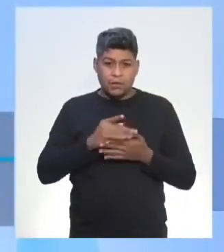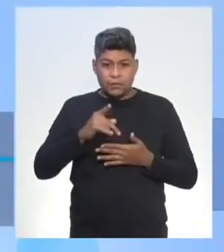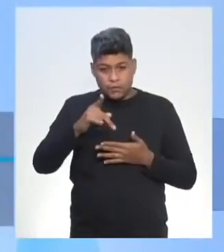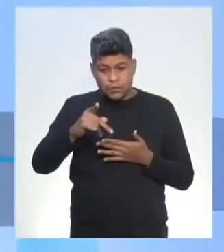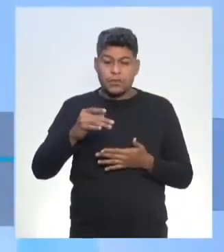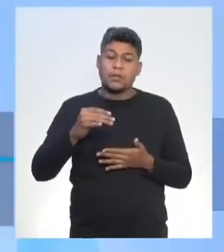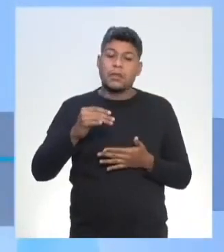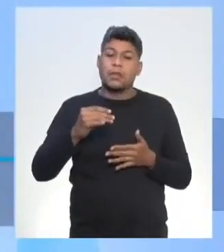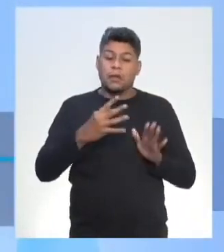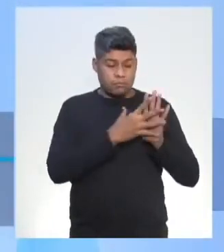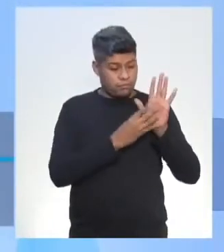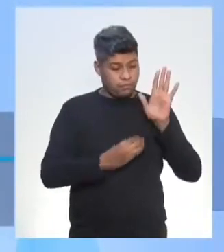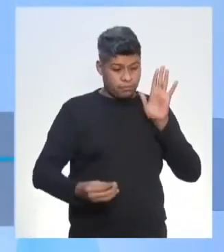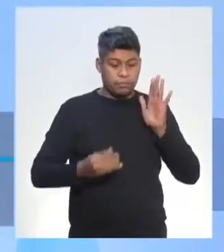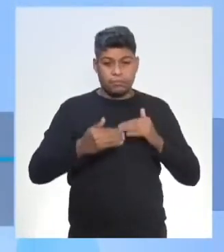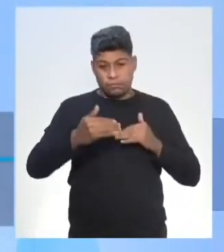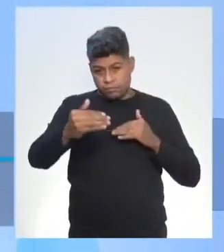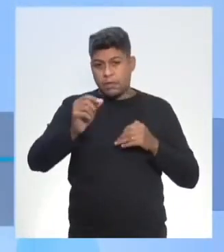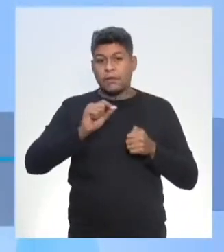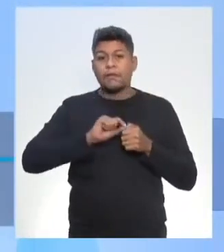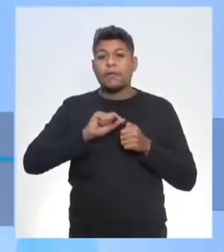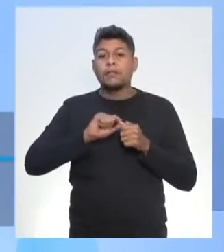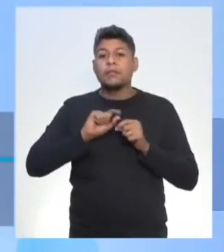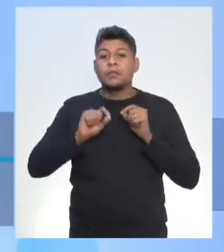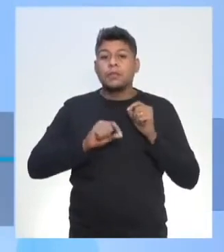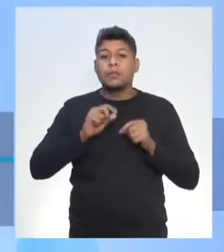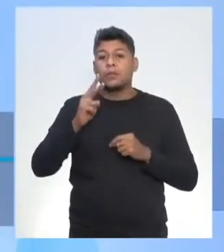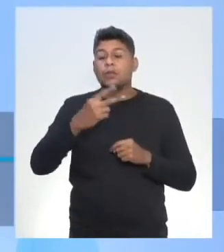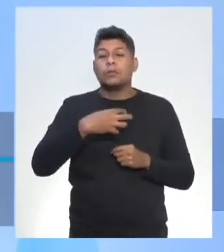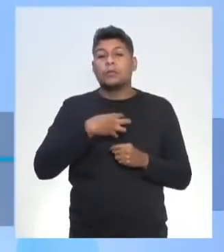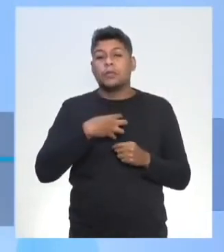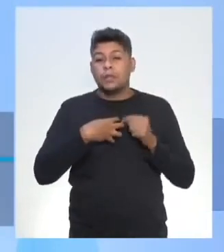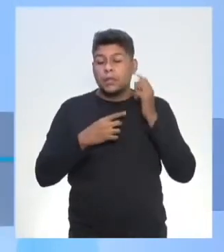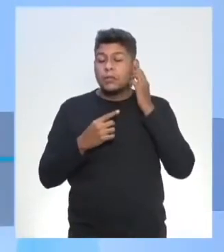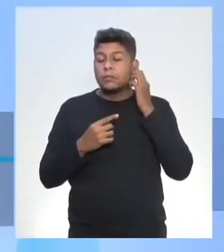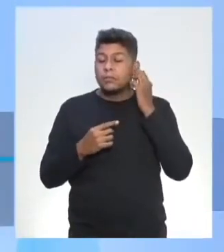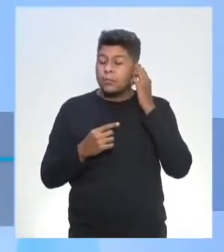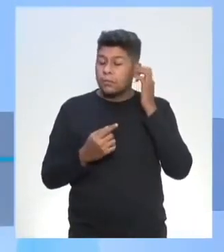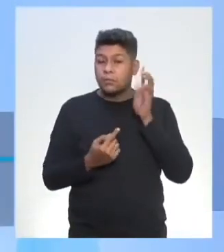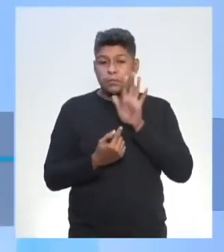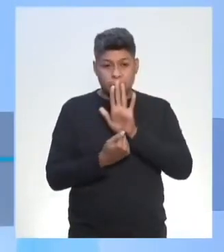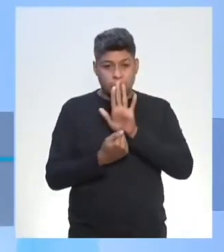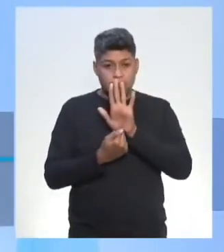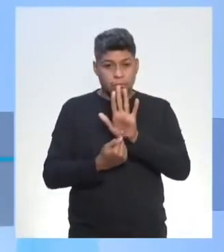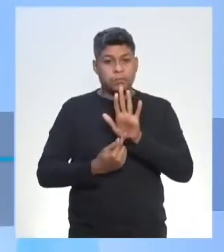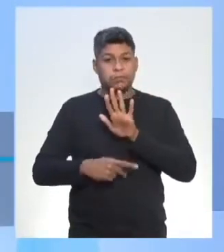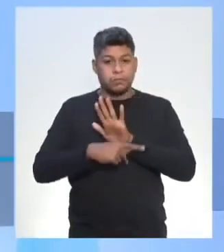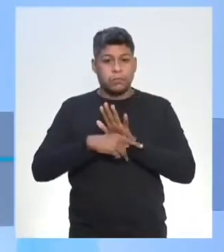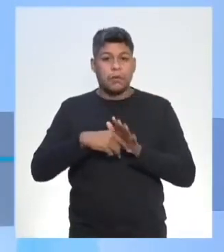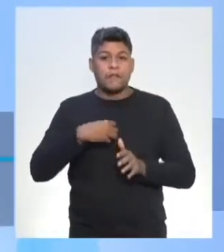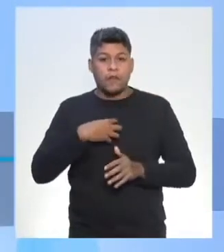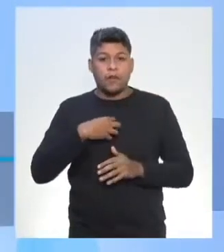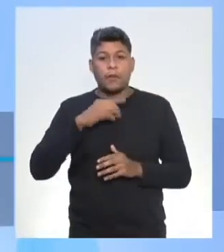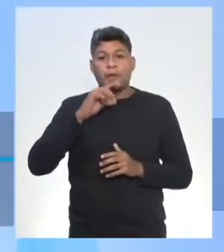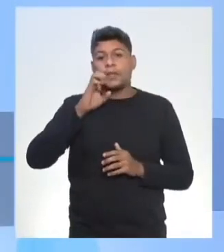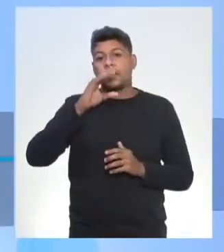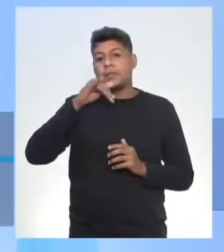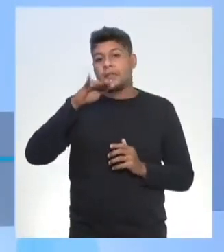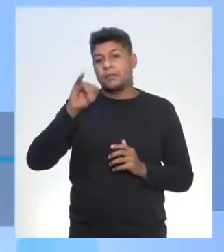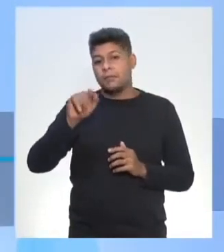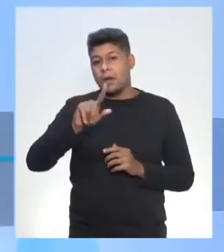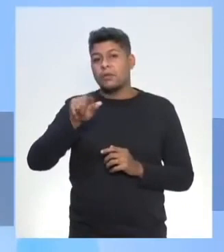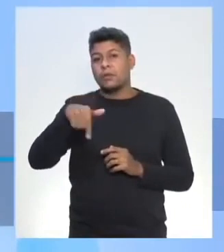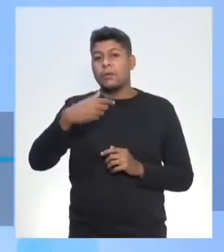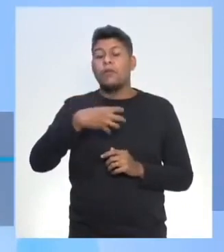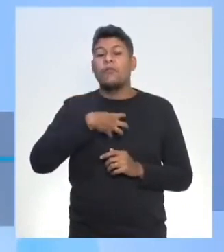como exemplo para fazer daqui a pouco as duas maneiras. Tá? Eu vou apresentar para vocês desse jeito, na forma decimal, e daqui a pouco eu vou